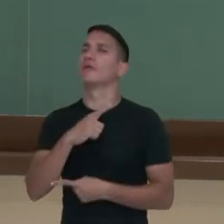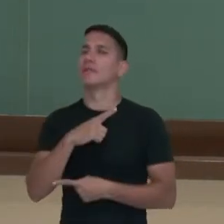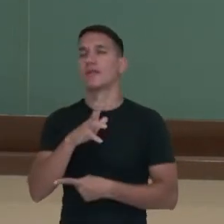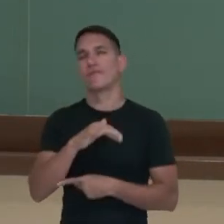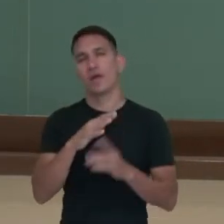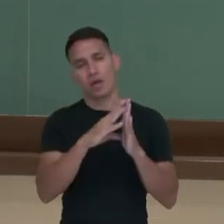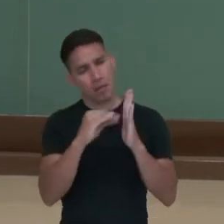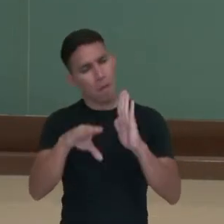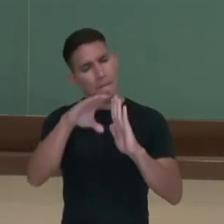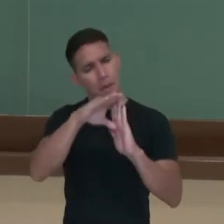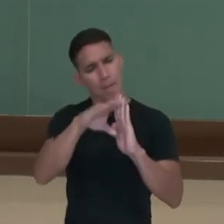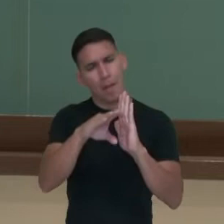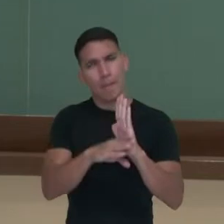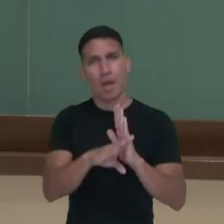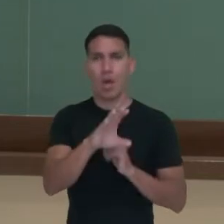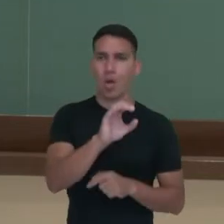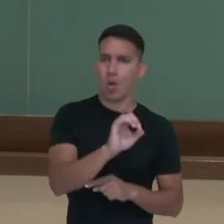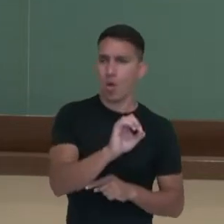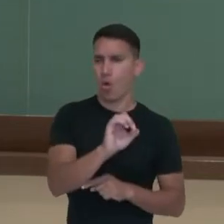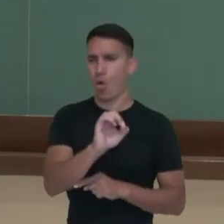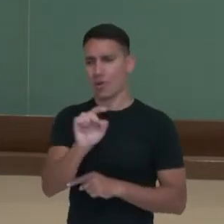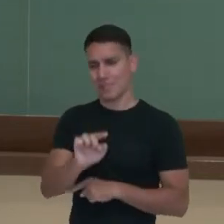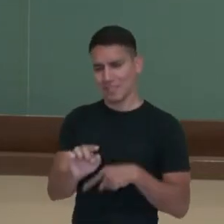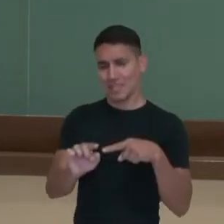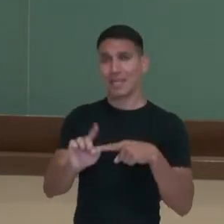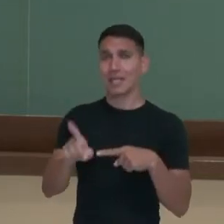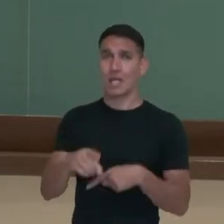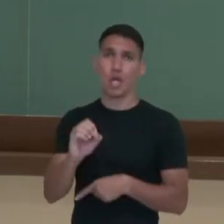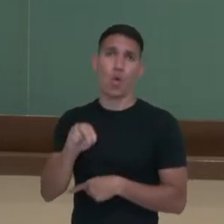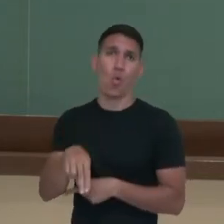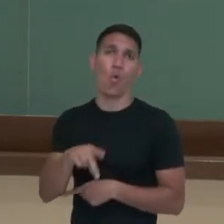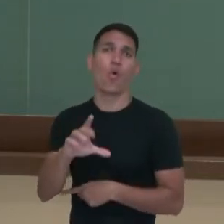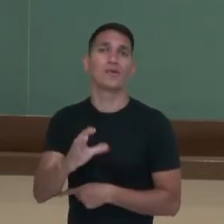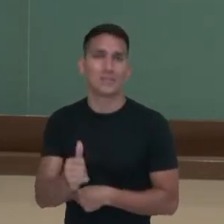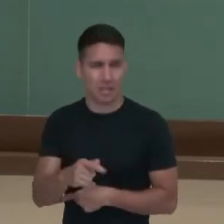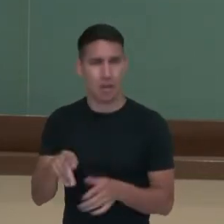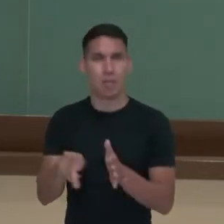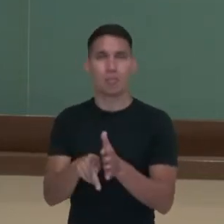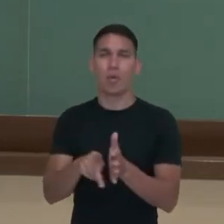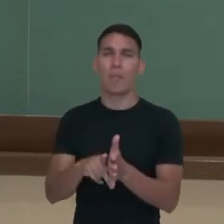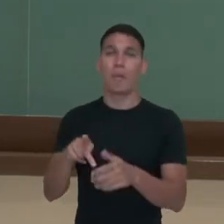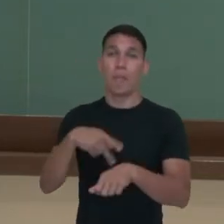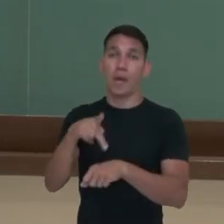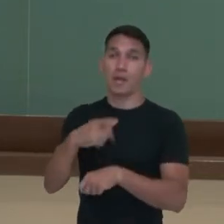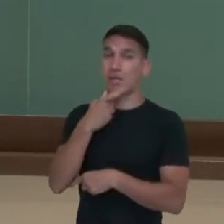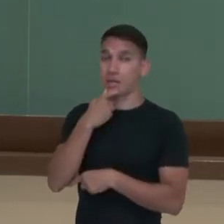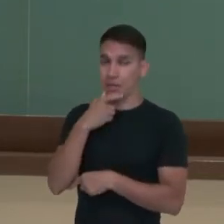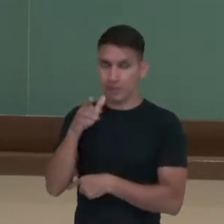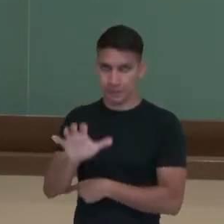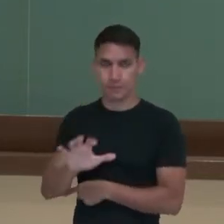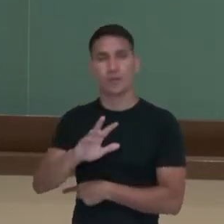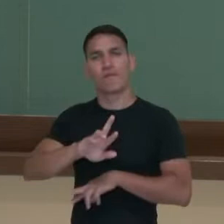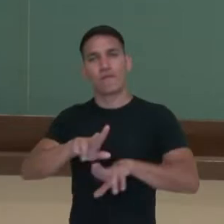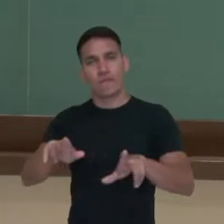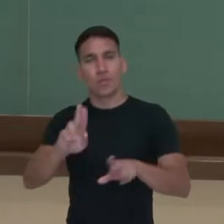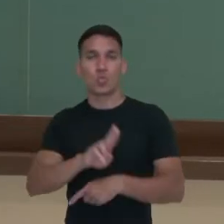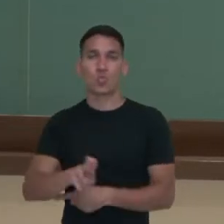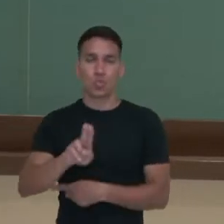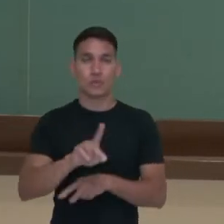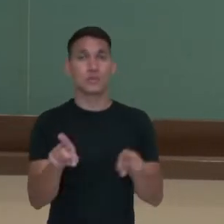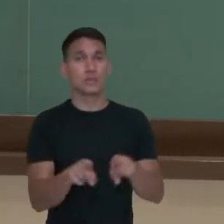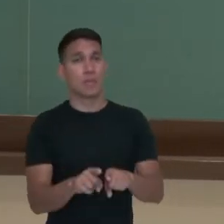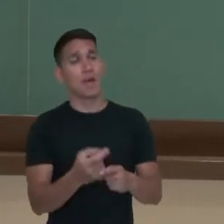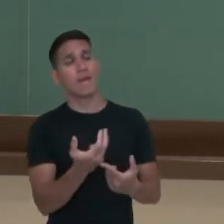medidas em OZ, em onças, que é utilizado, por exemplo, nos países de língua inglesa, e vai ter a unidade lá equivalente